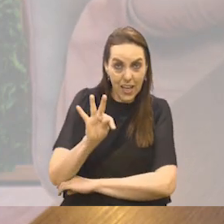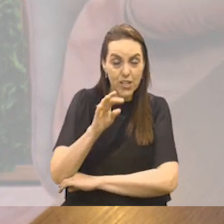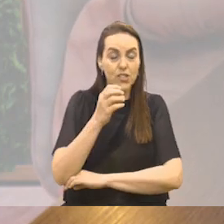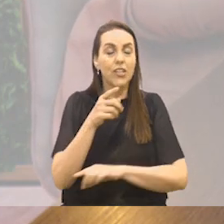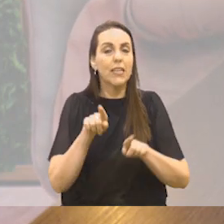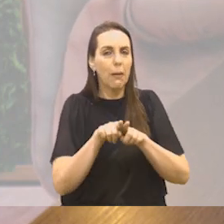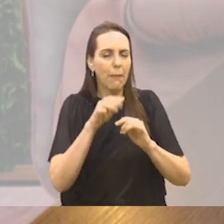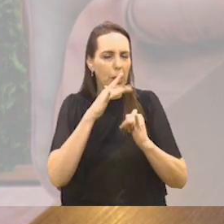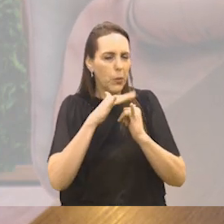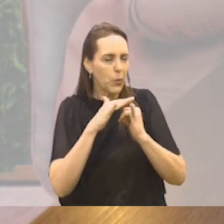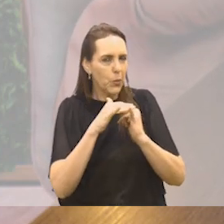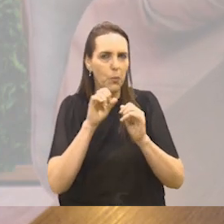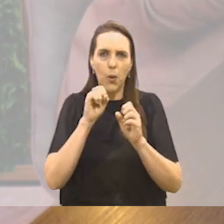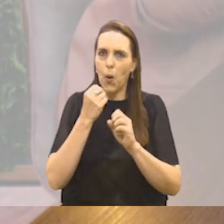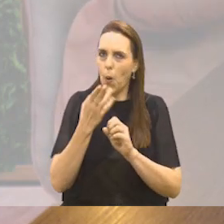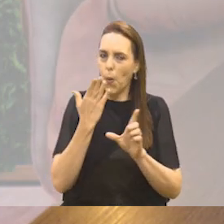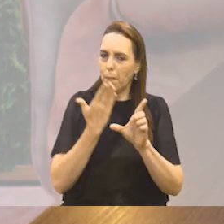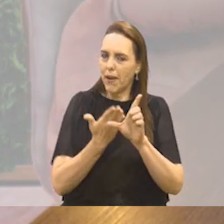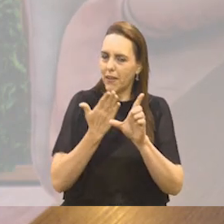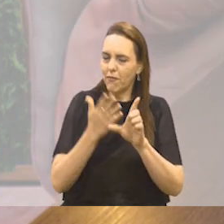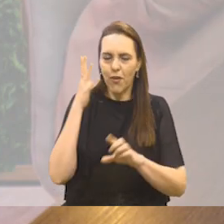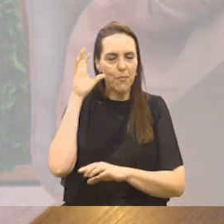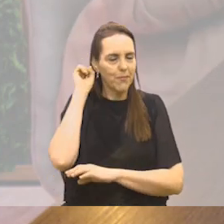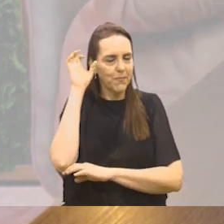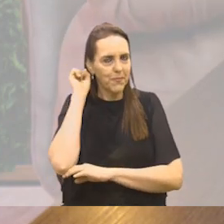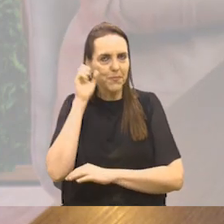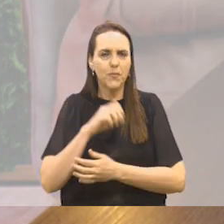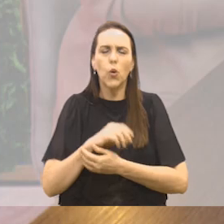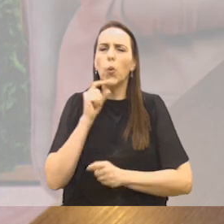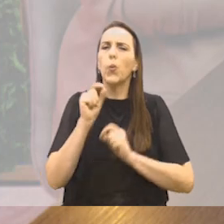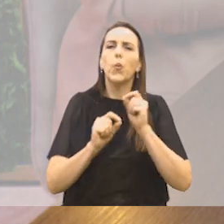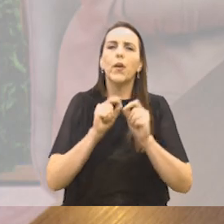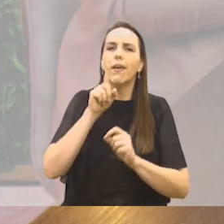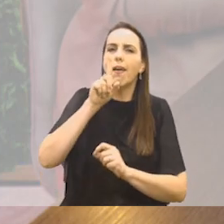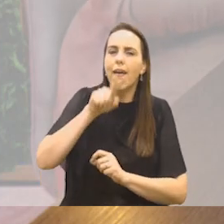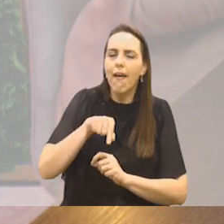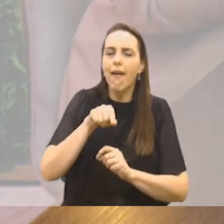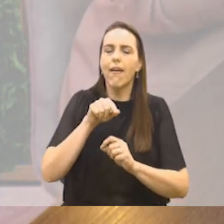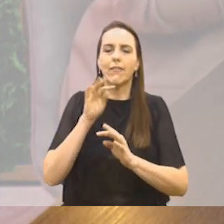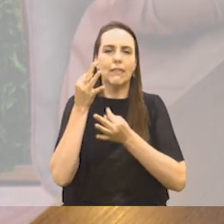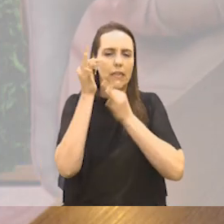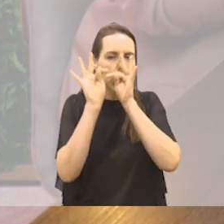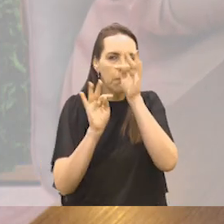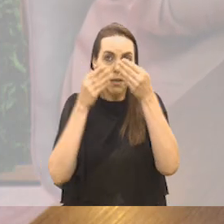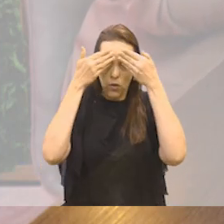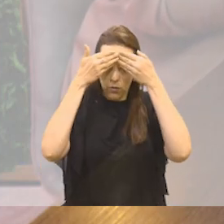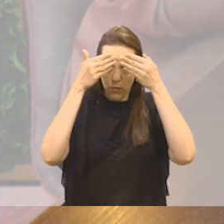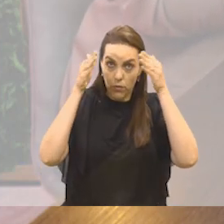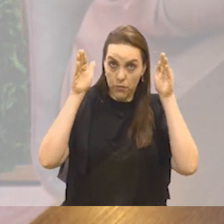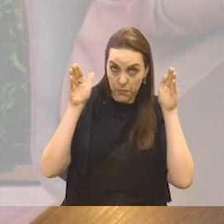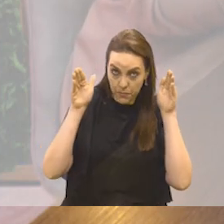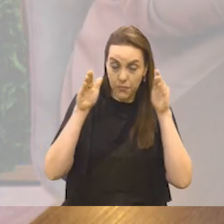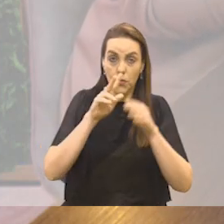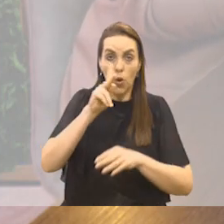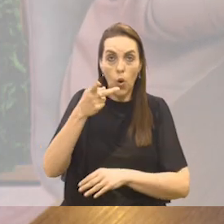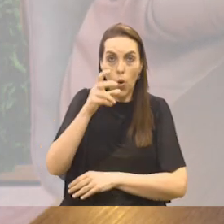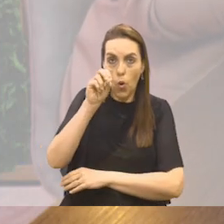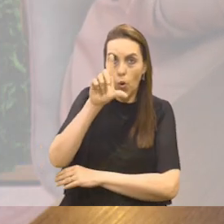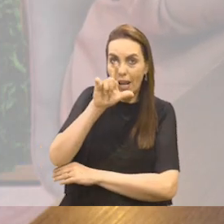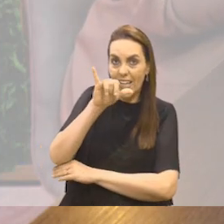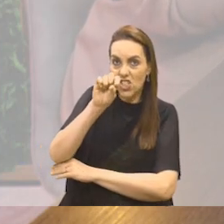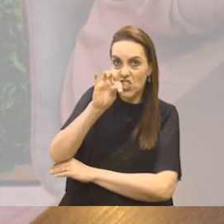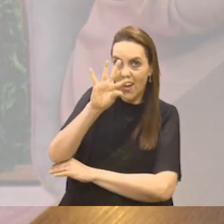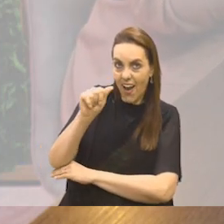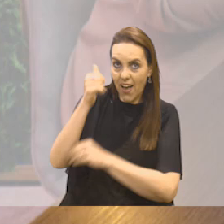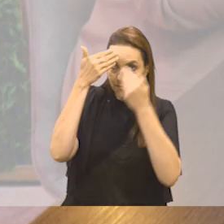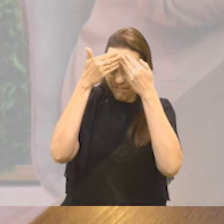canal 16 da NET, no nosso canal do YouTube ou por meio das plataformas de áudio, o que é a terapia holística